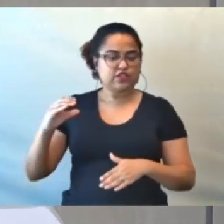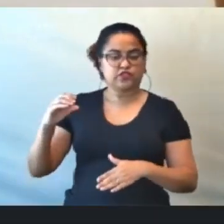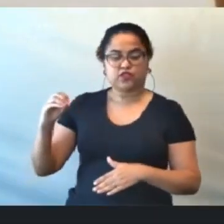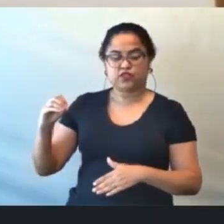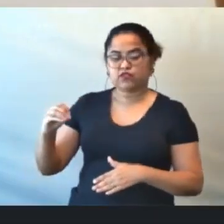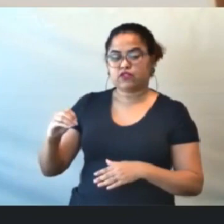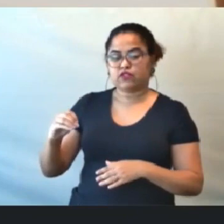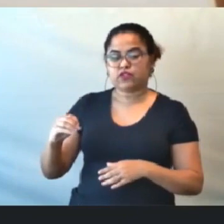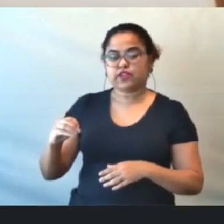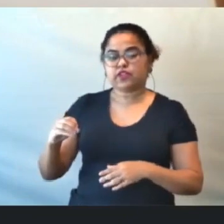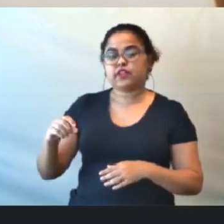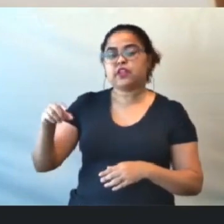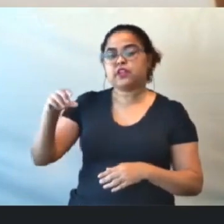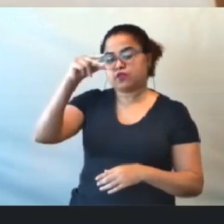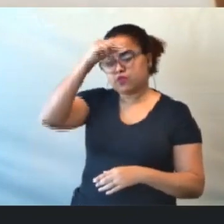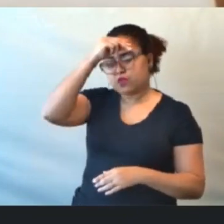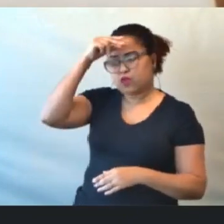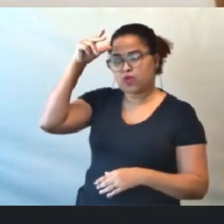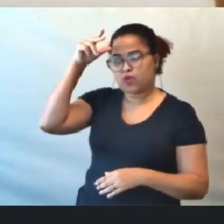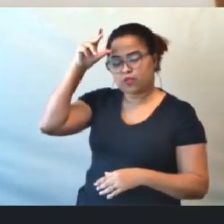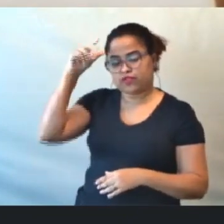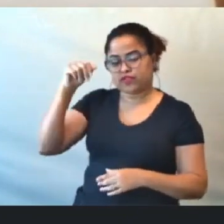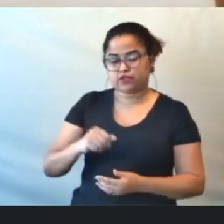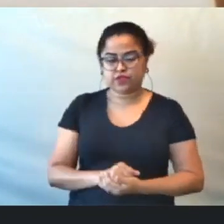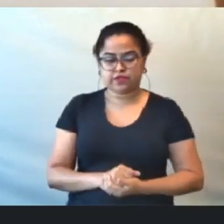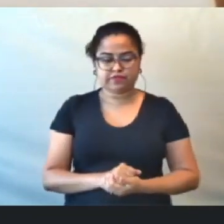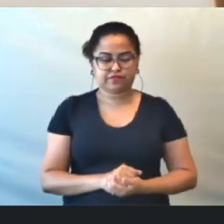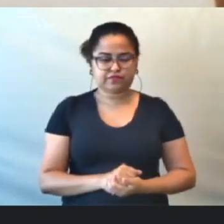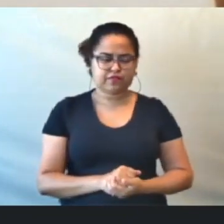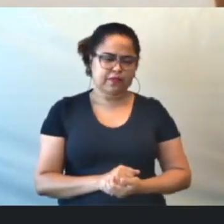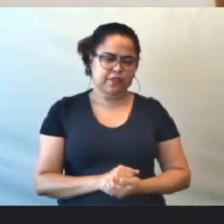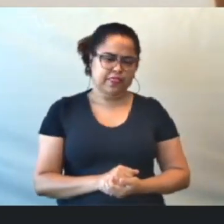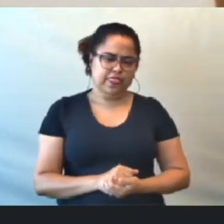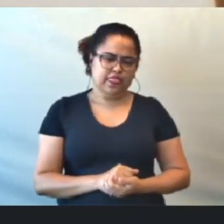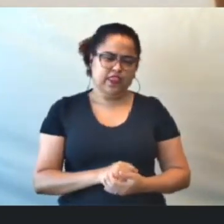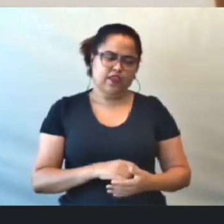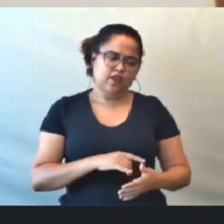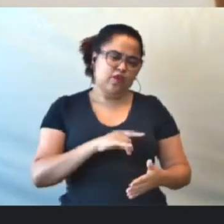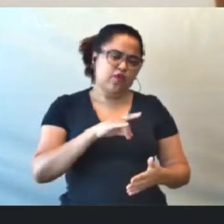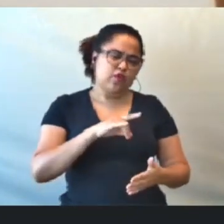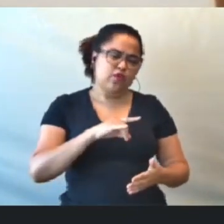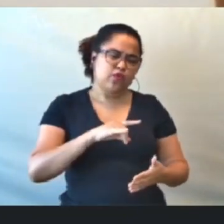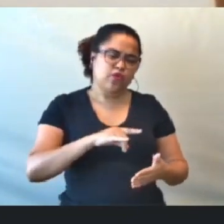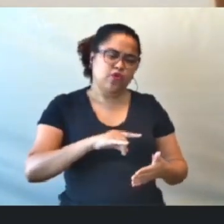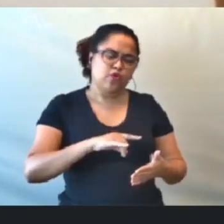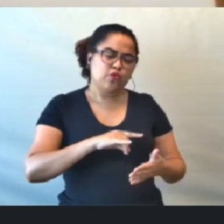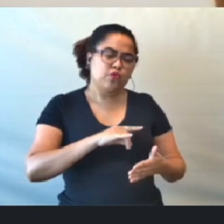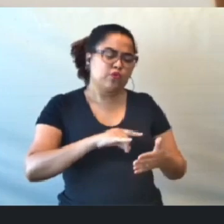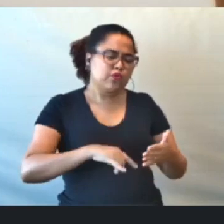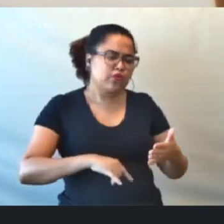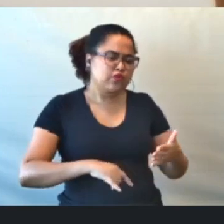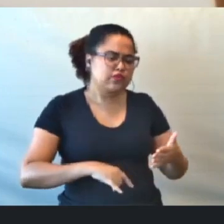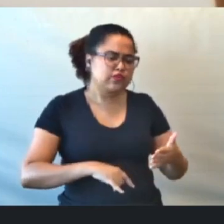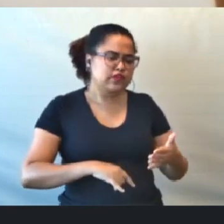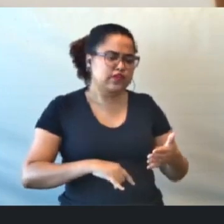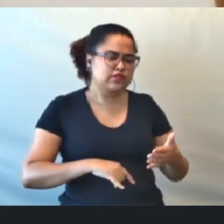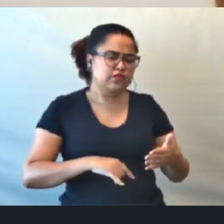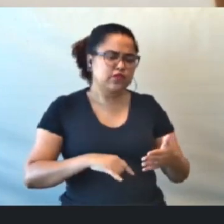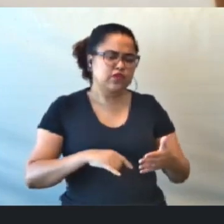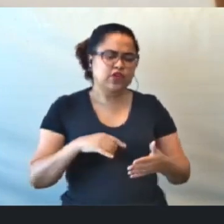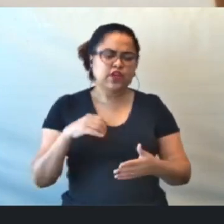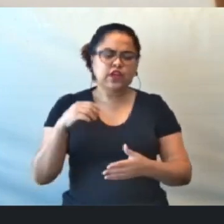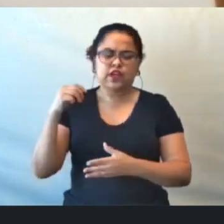O contrato que relaciona a UFMG com a